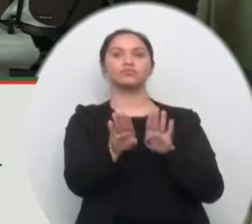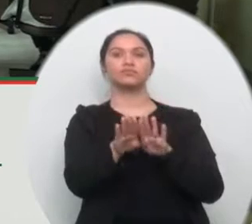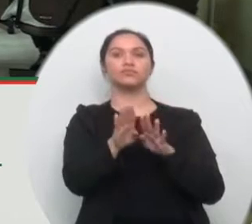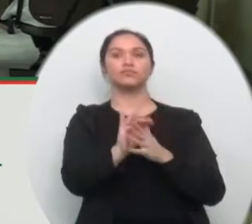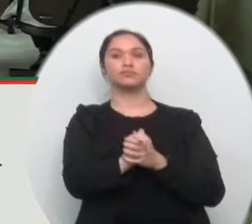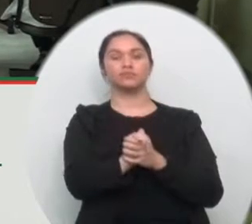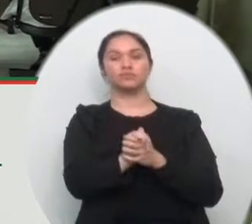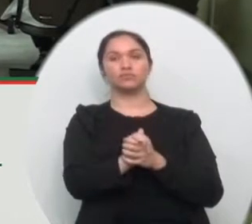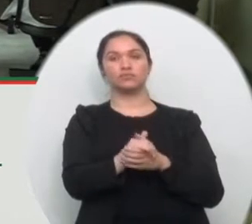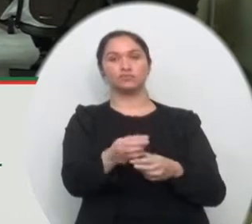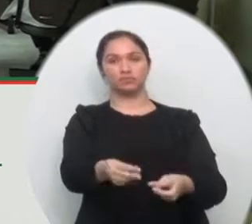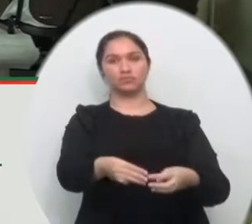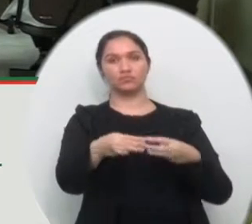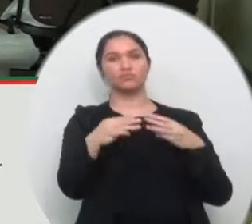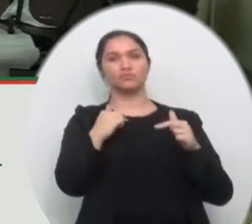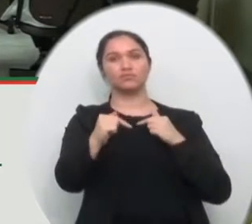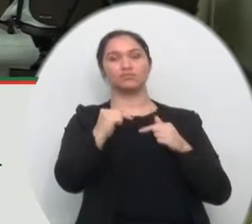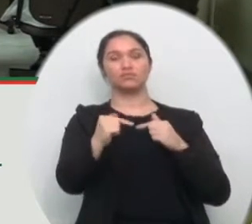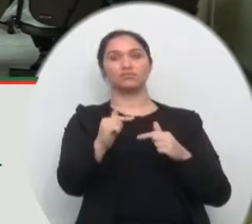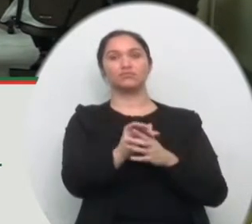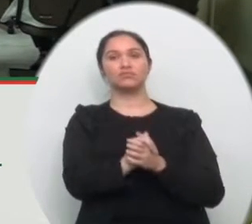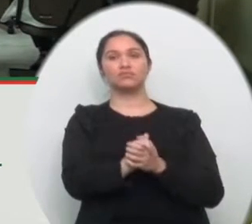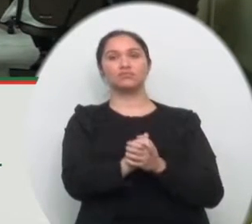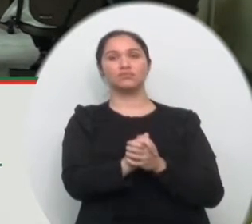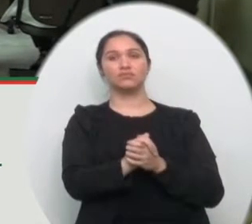A moção continua ainda em discussão.